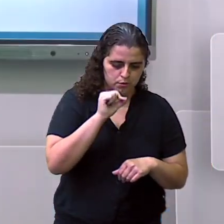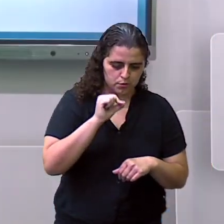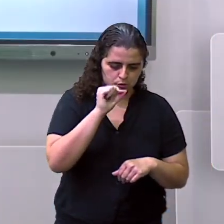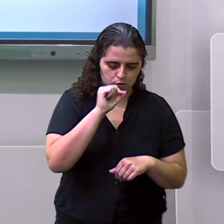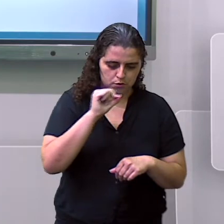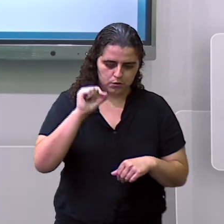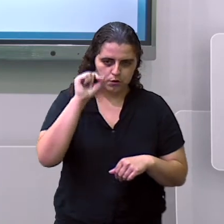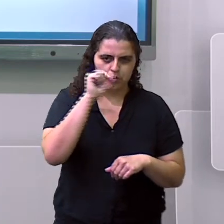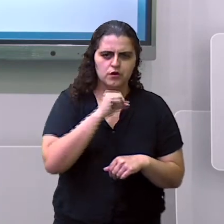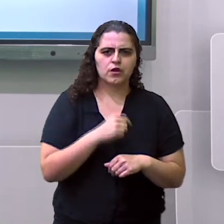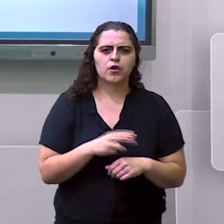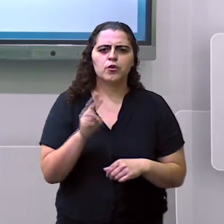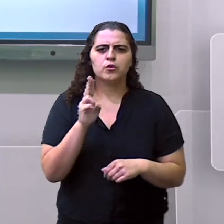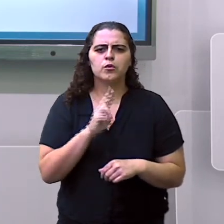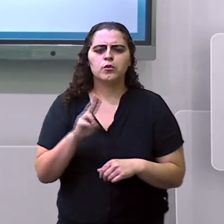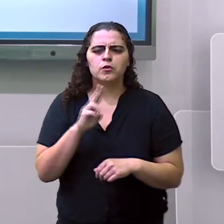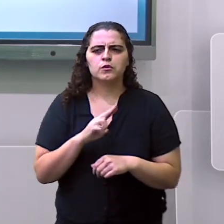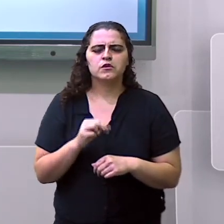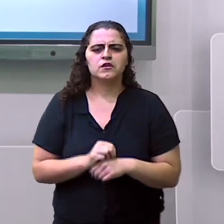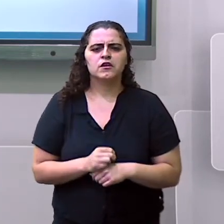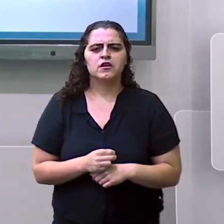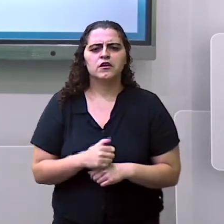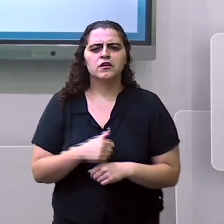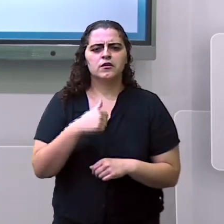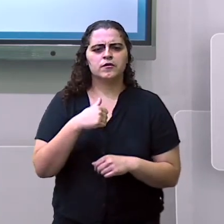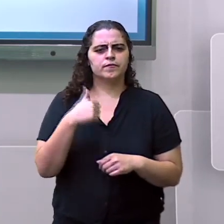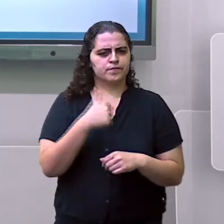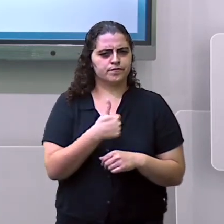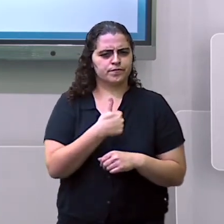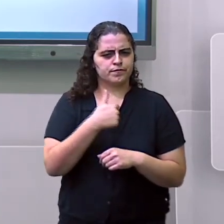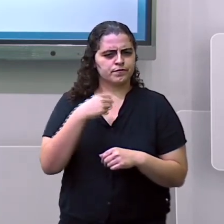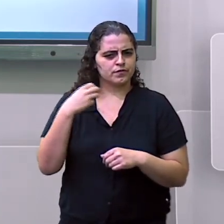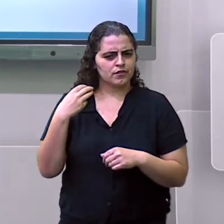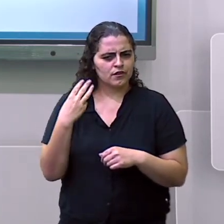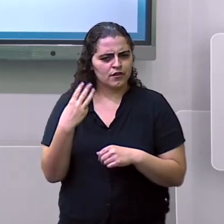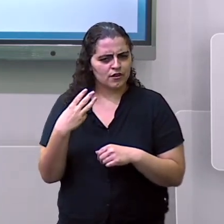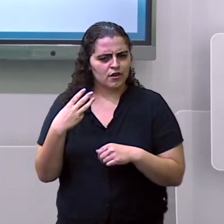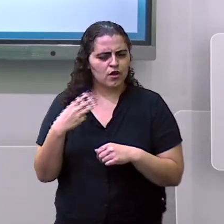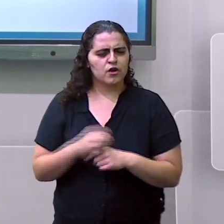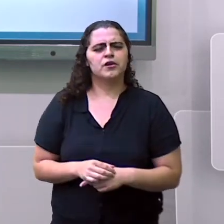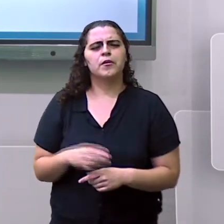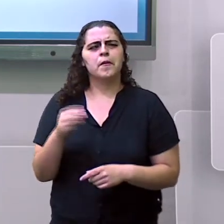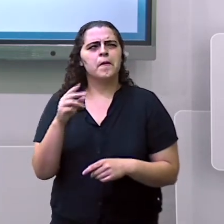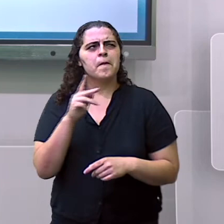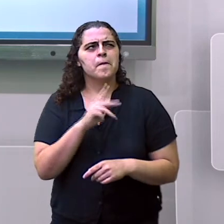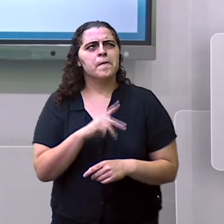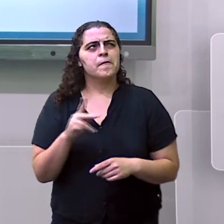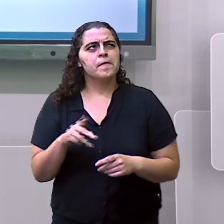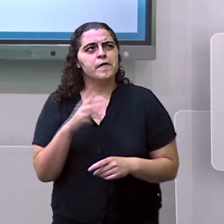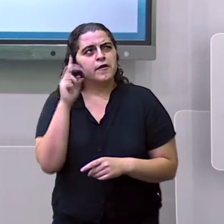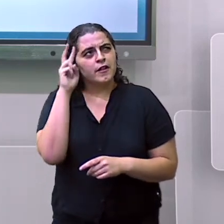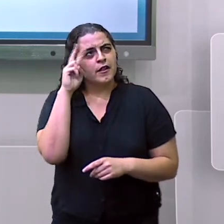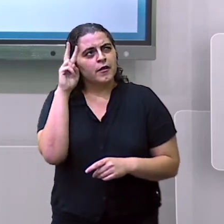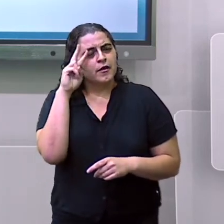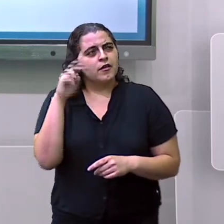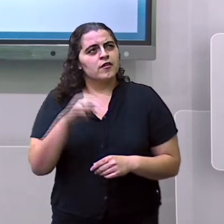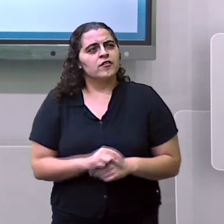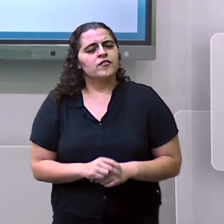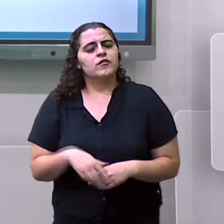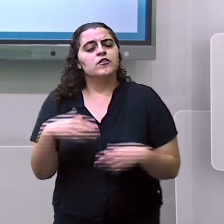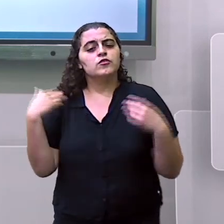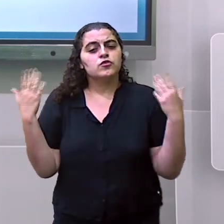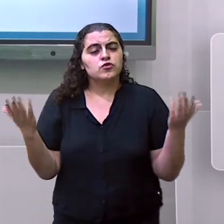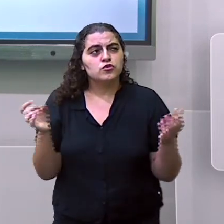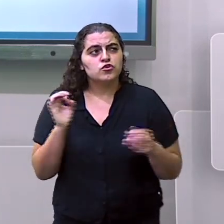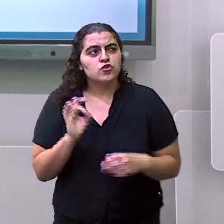13. Professor, eu recordei agora, o senhor falou que eu só posso fazer uma fração onde o